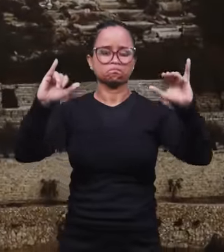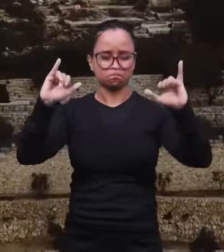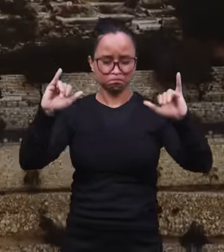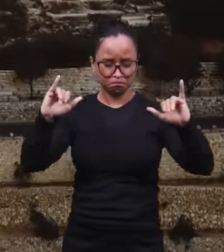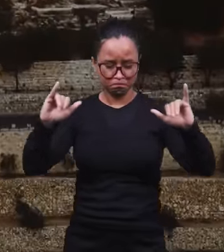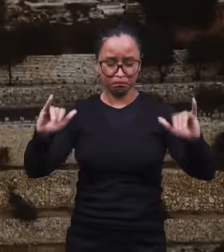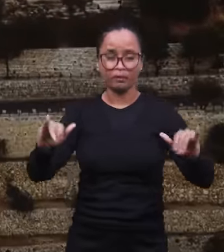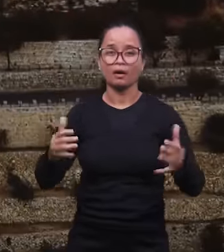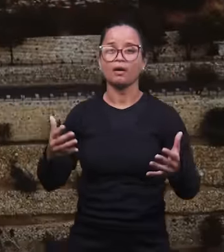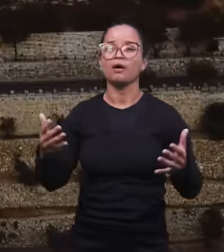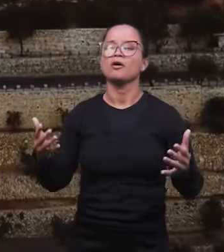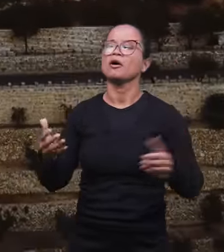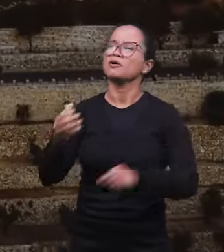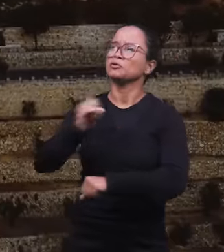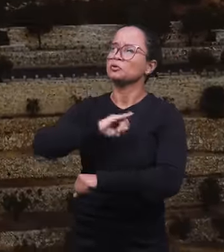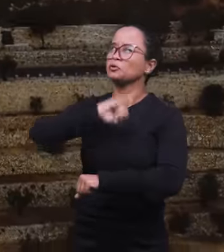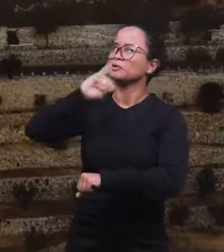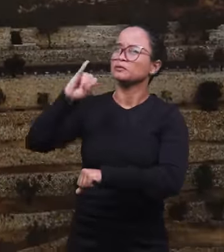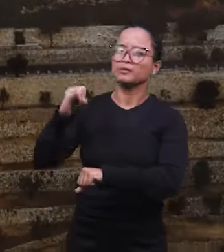proclamar.